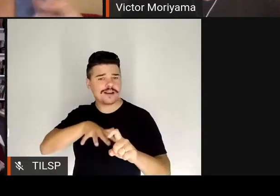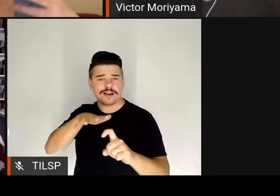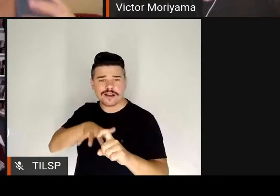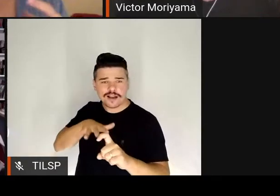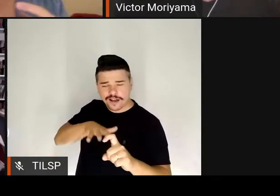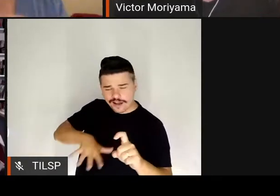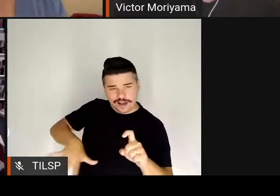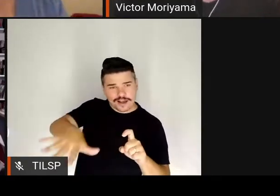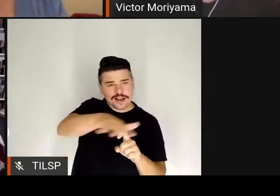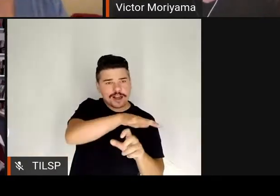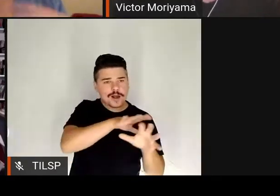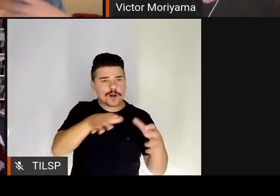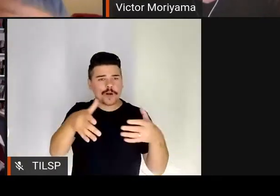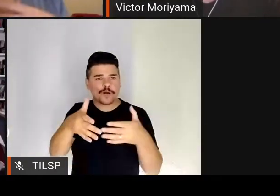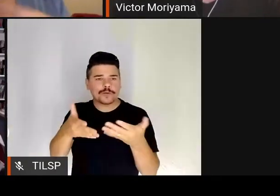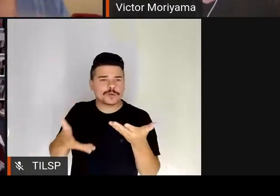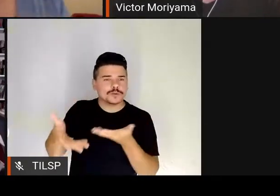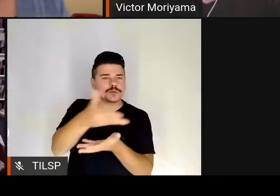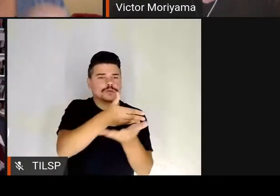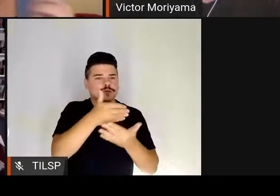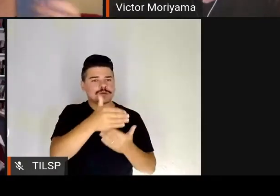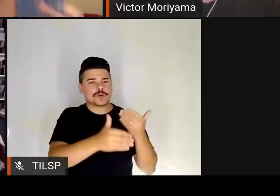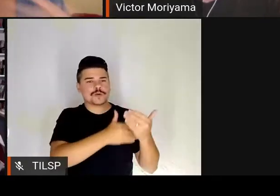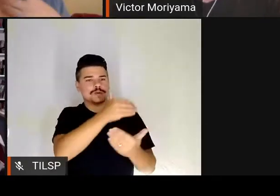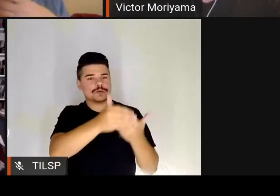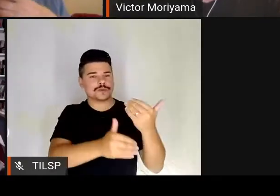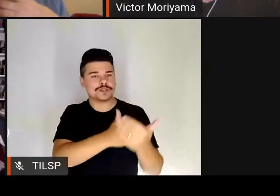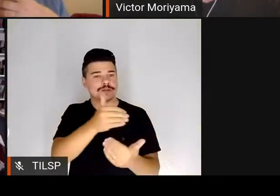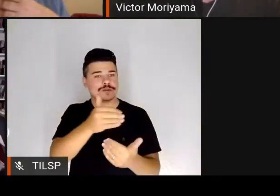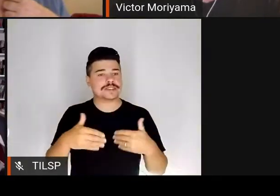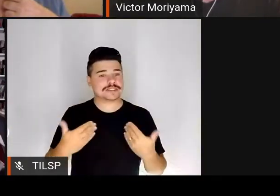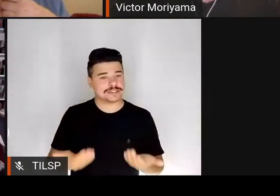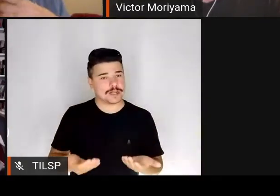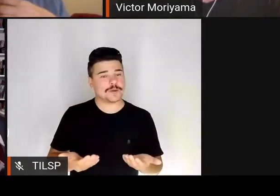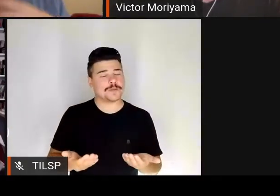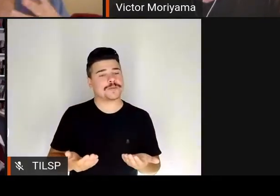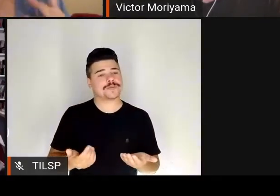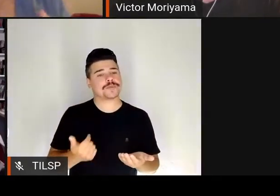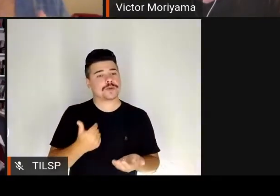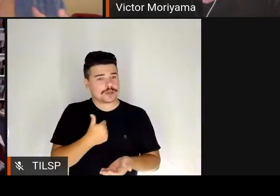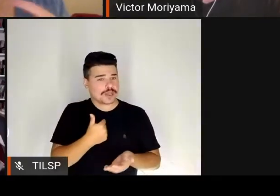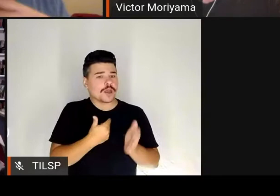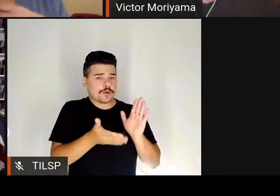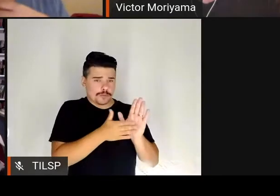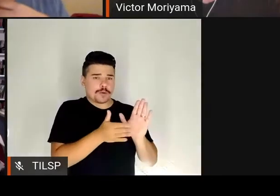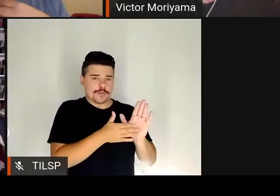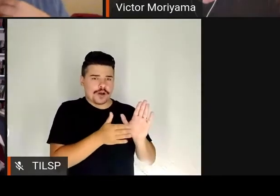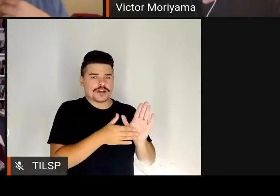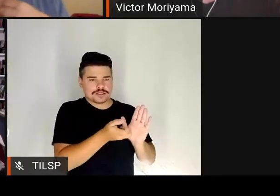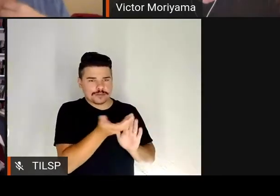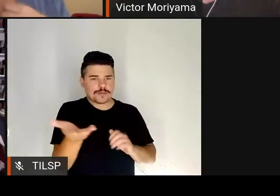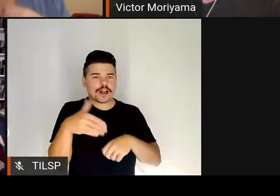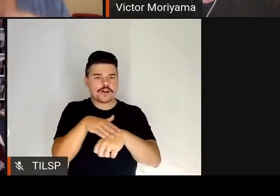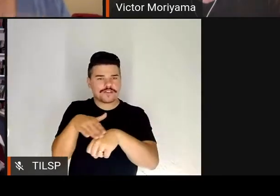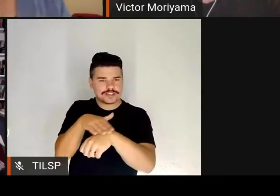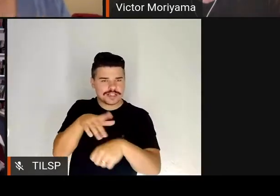como isso foi sendo construído. Então, o que eu proporia conversar um pouco com